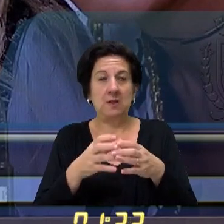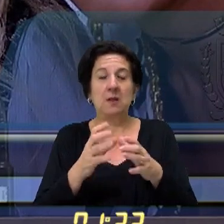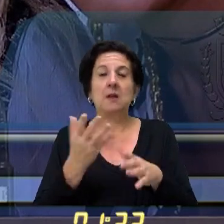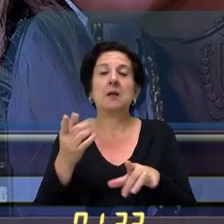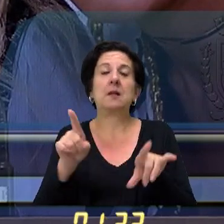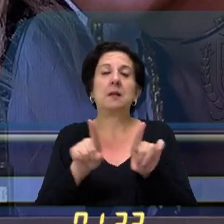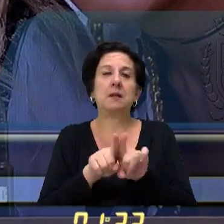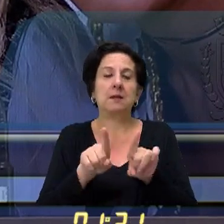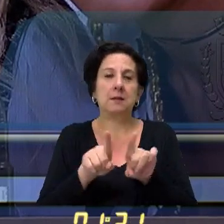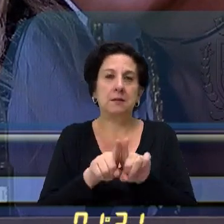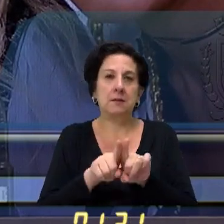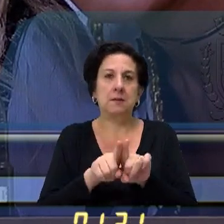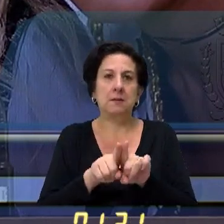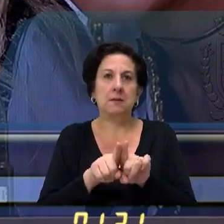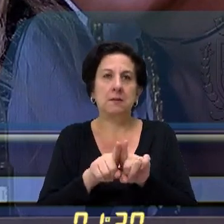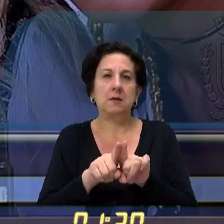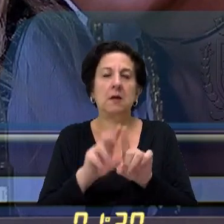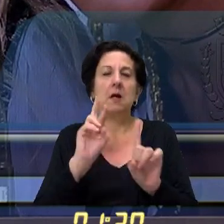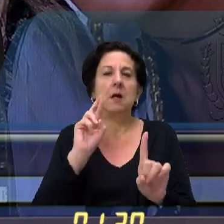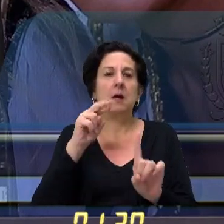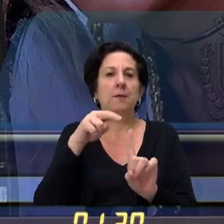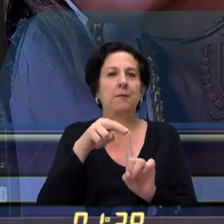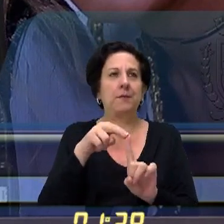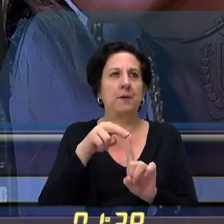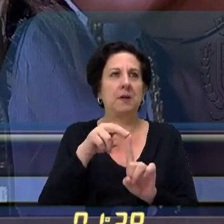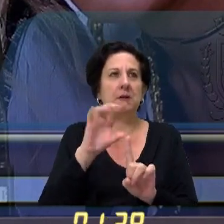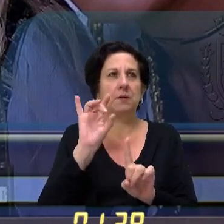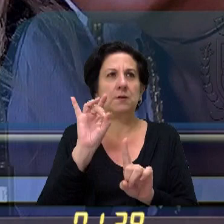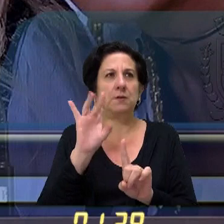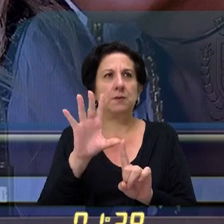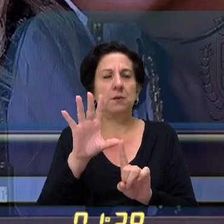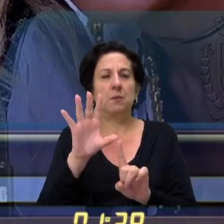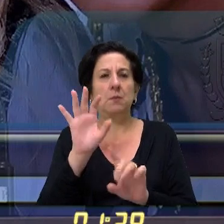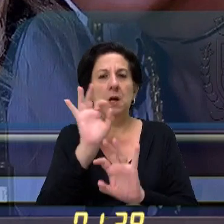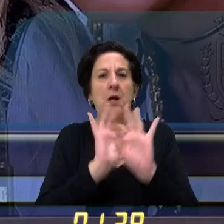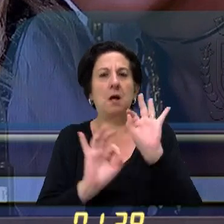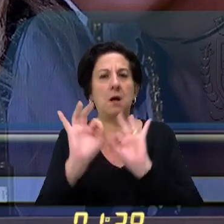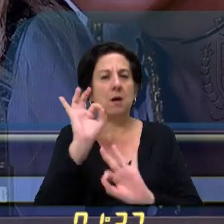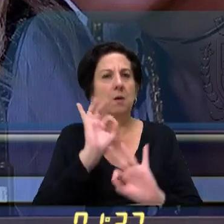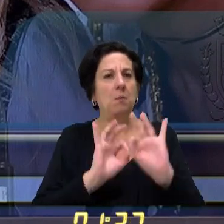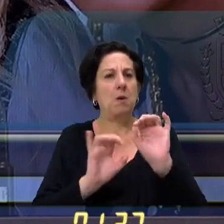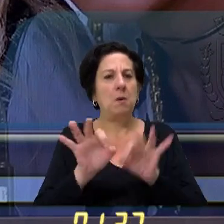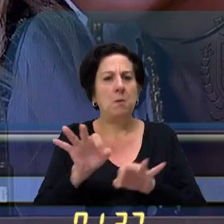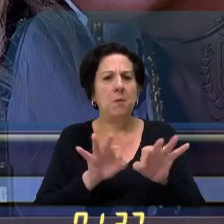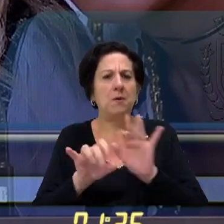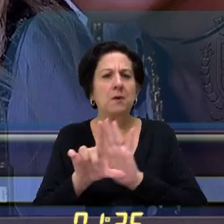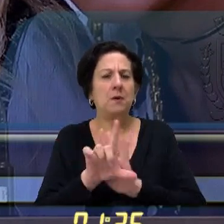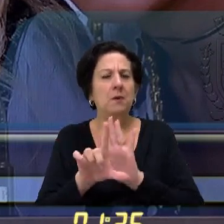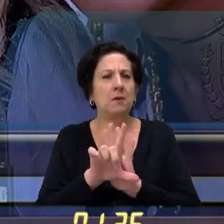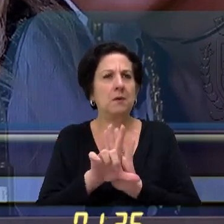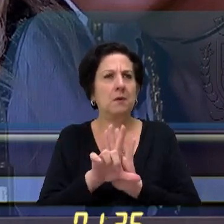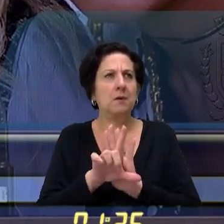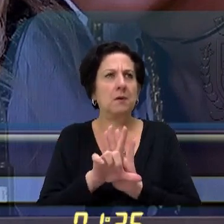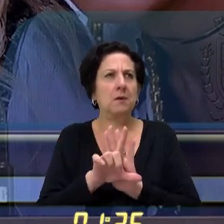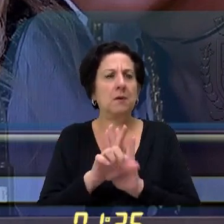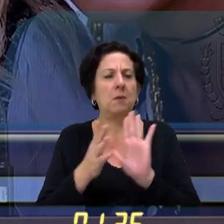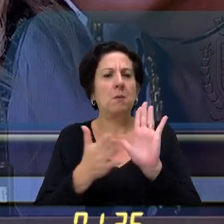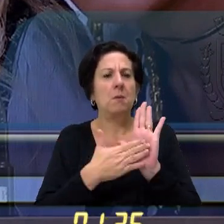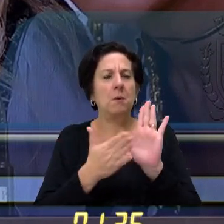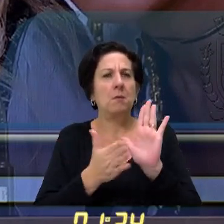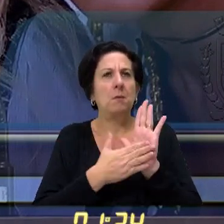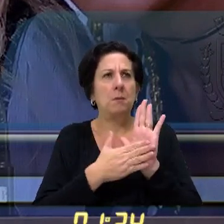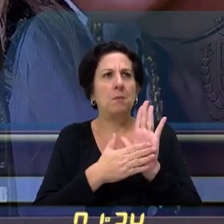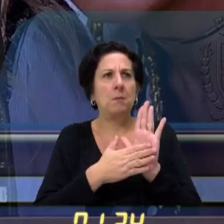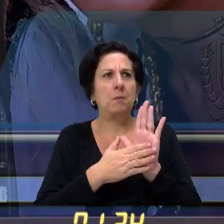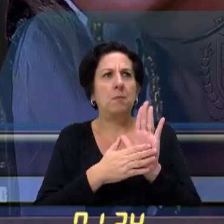finalmente, uma referência só a propor, senhora Presidente, uma correção no projeto de lei que propõe